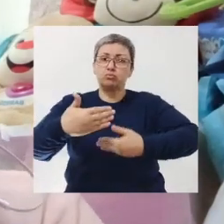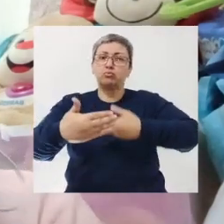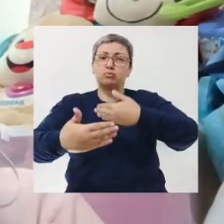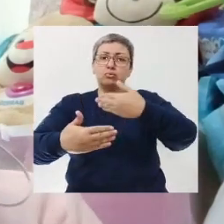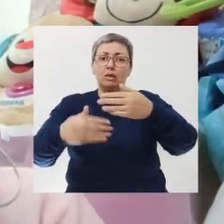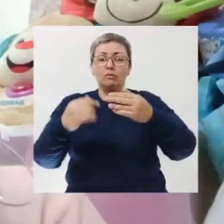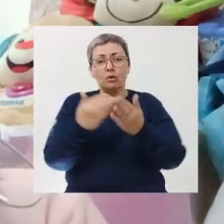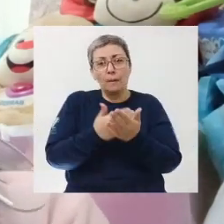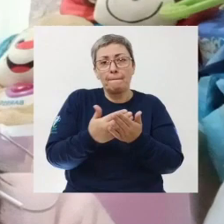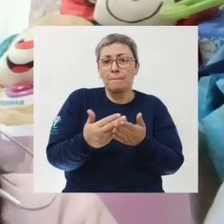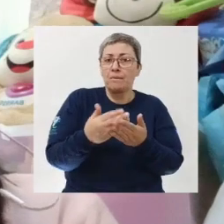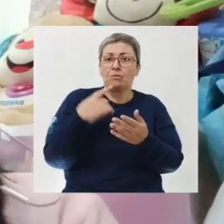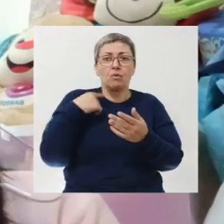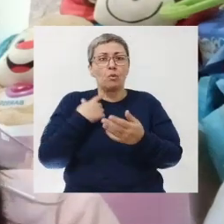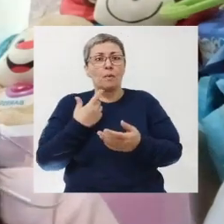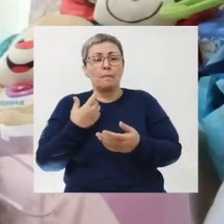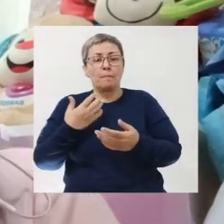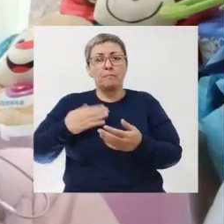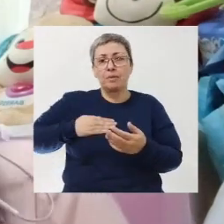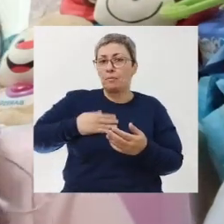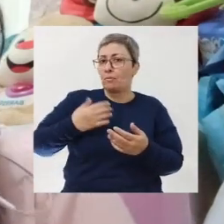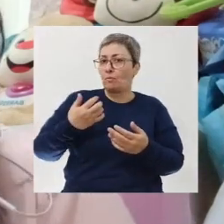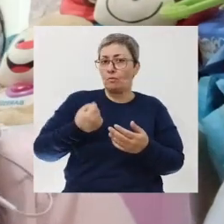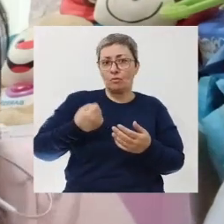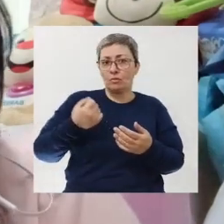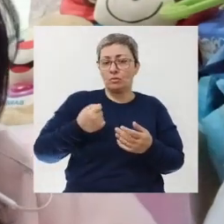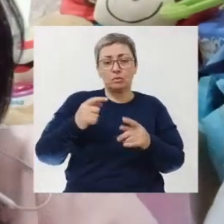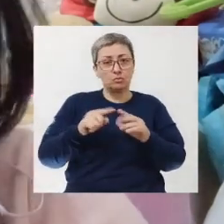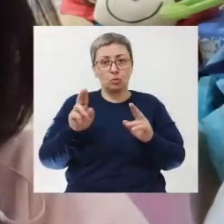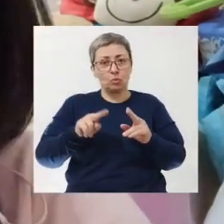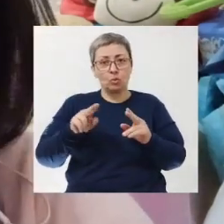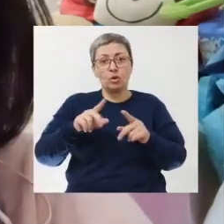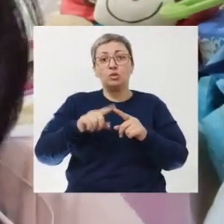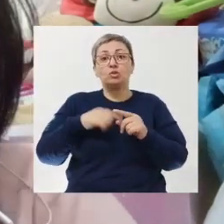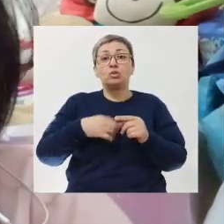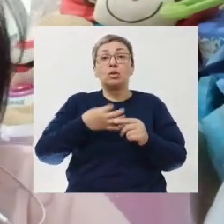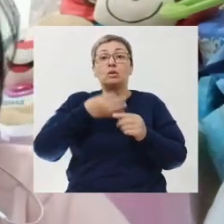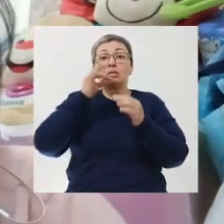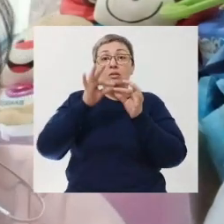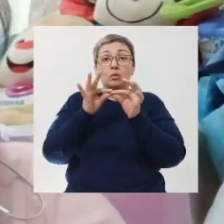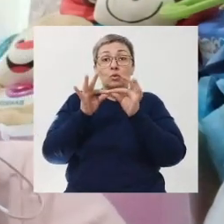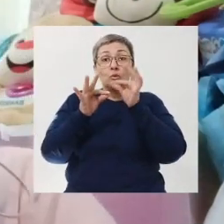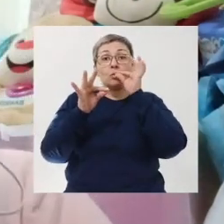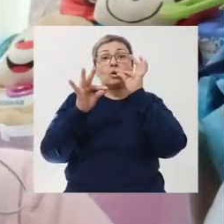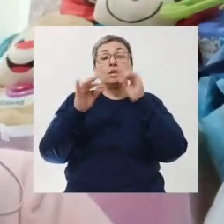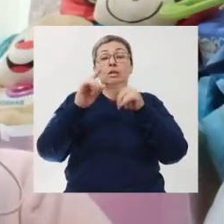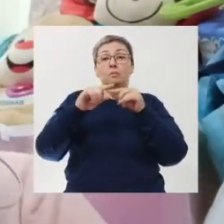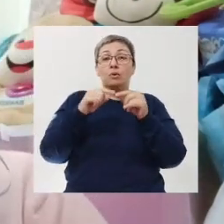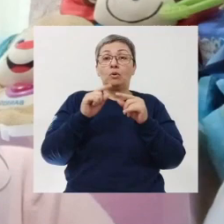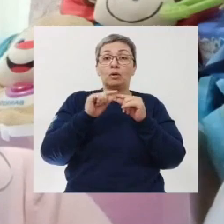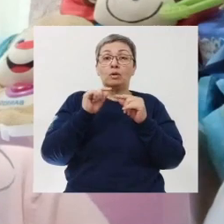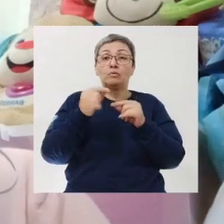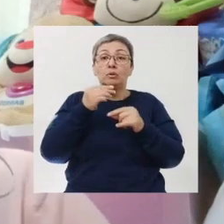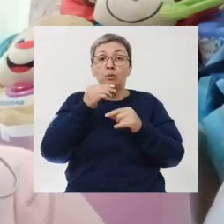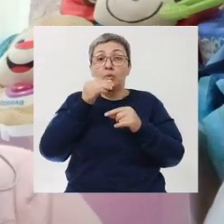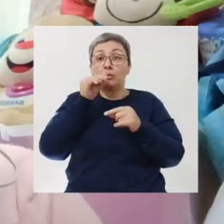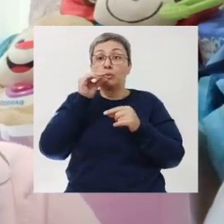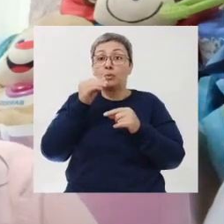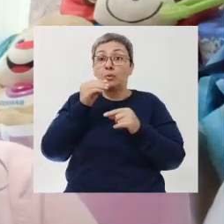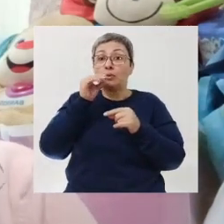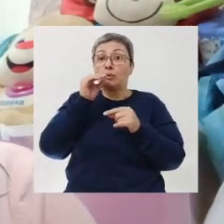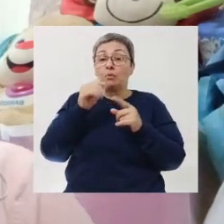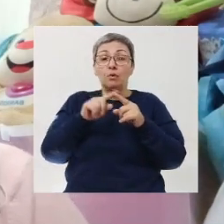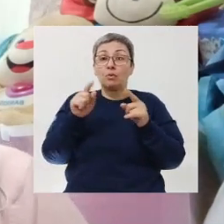assim a gente foi indo, né? No início eles não mamaram pelo peito, né? Eles mamaram pela sonda, depois a sonda foi